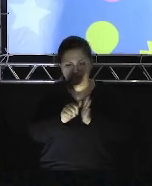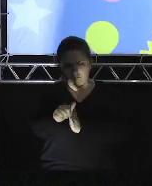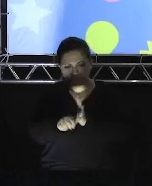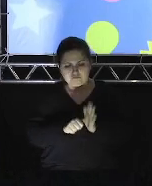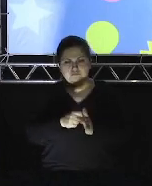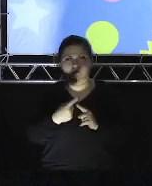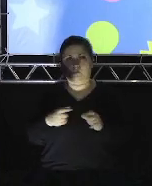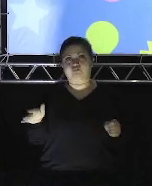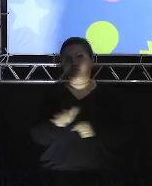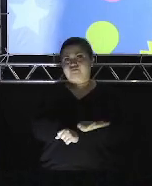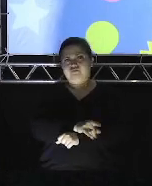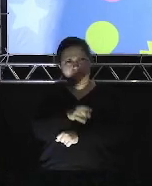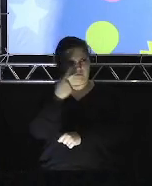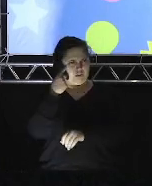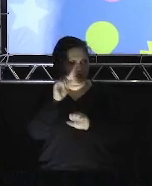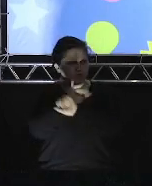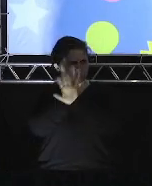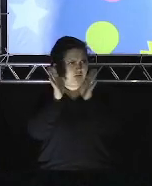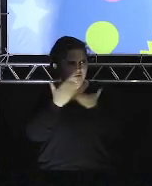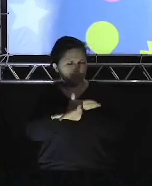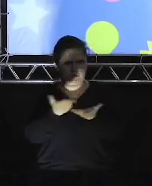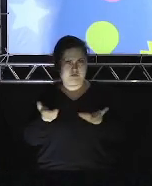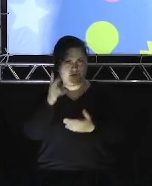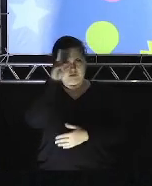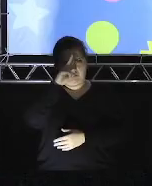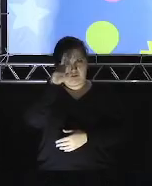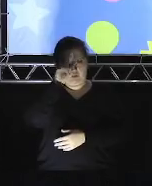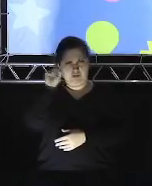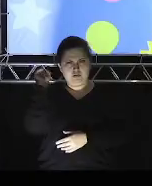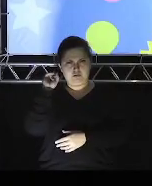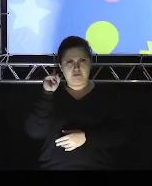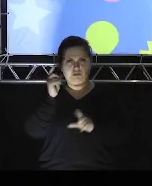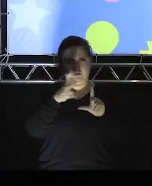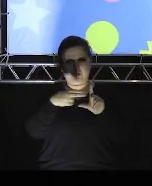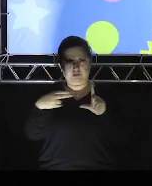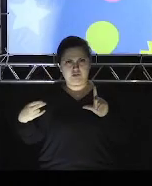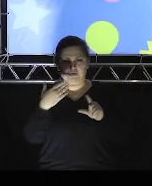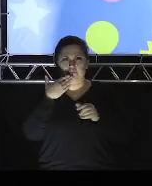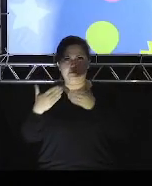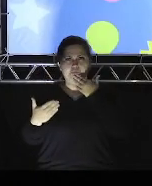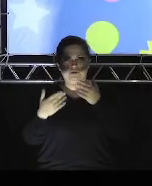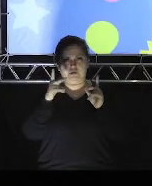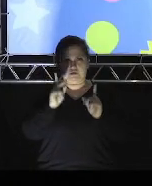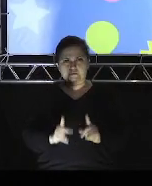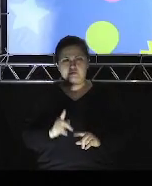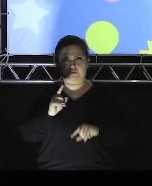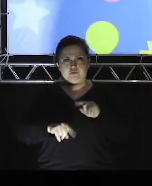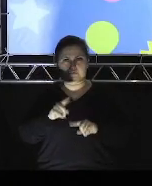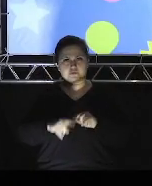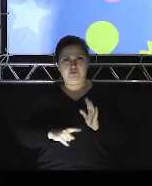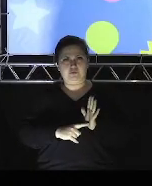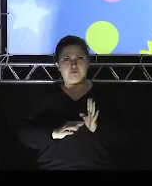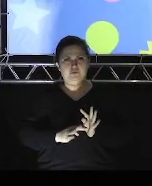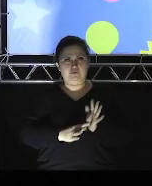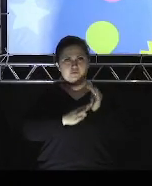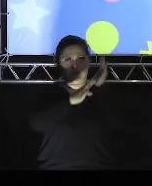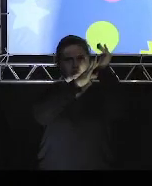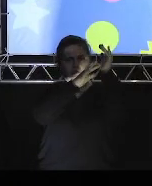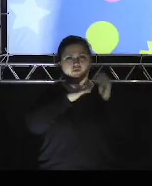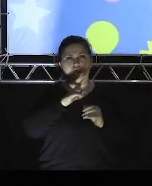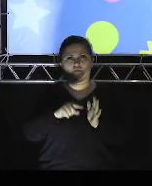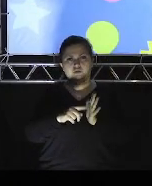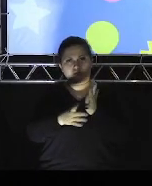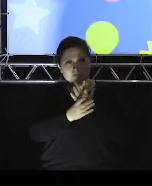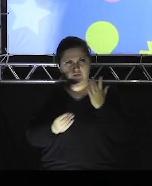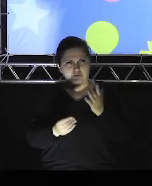estrutura. Faz sentido? Lembra lá da Netflix pedindo que pessoas de produto, de tecnologia, tenham essa habilidade?